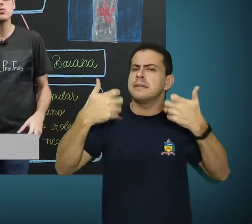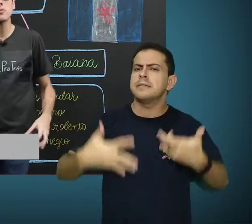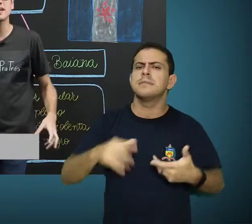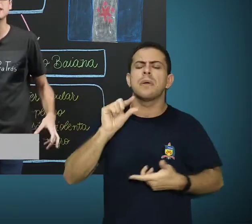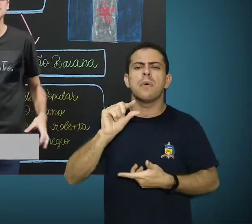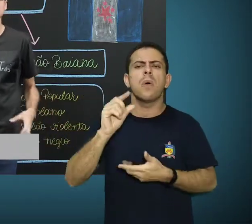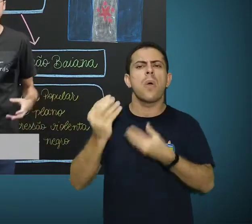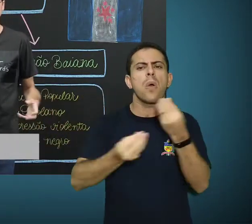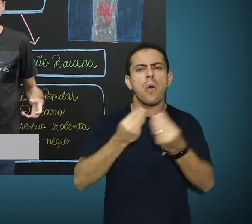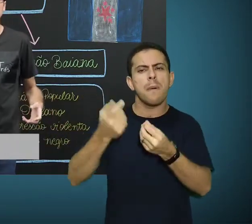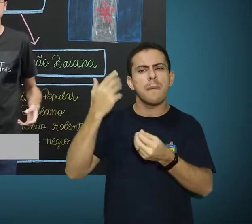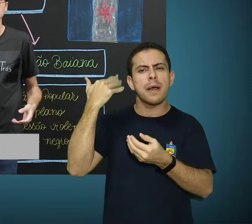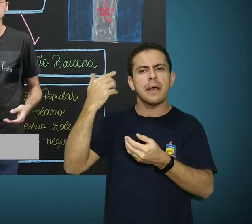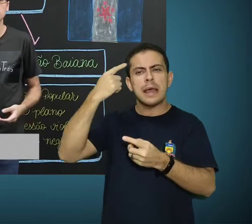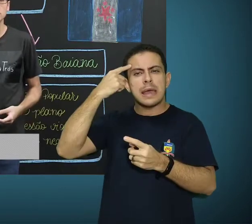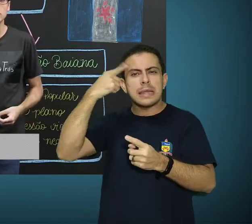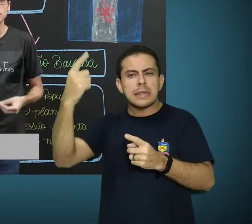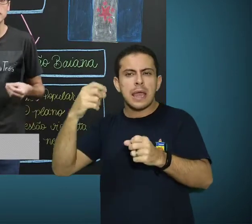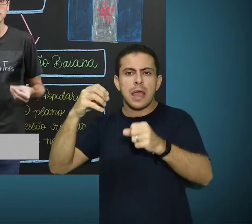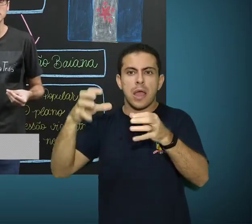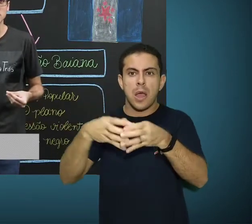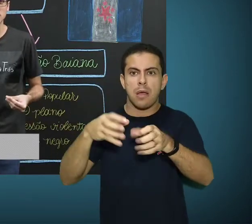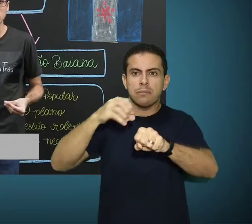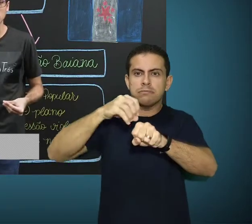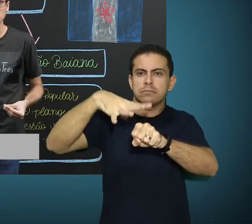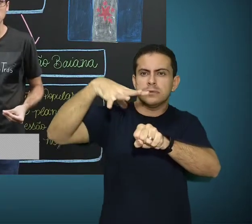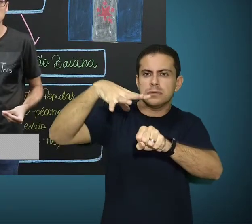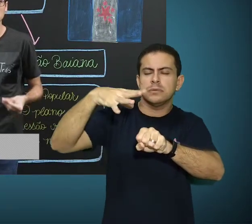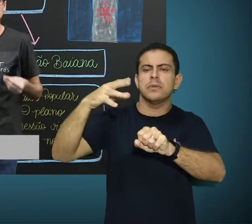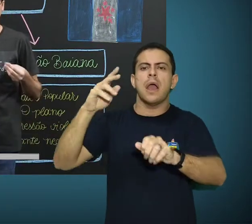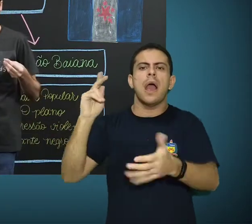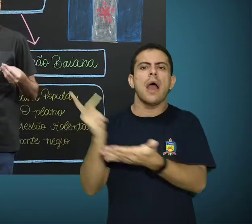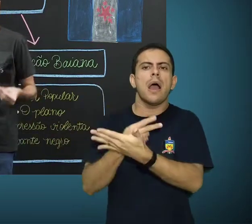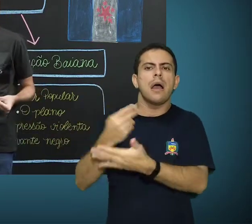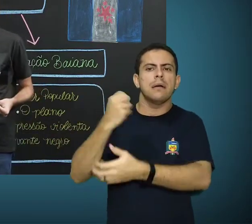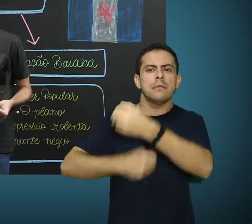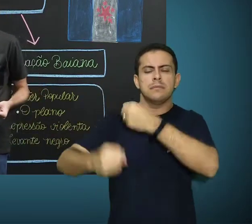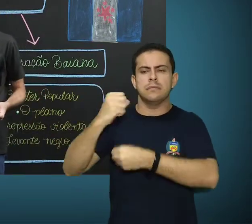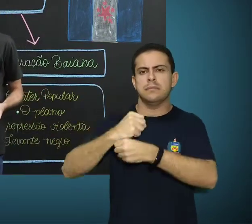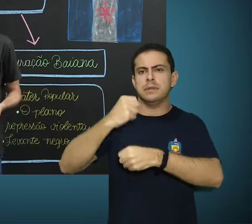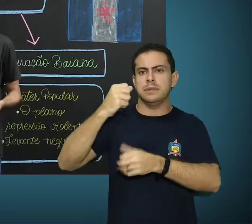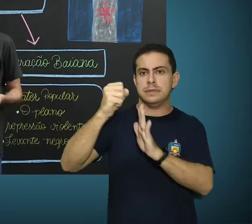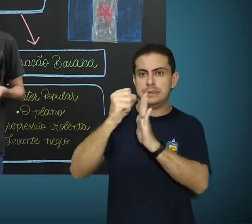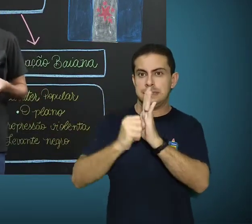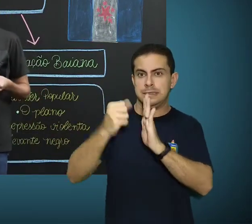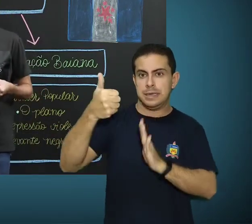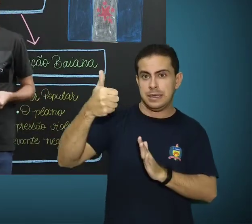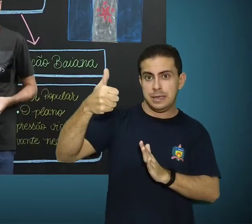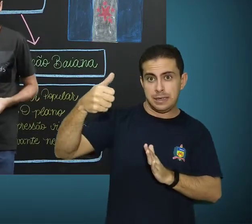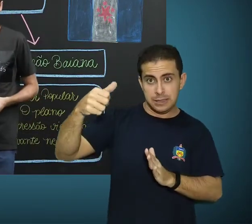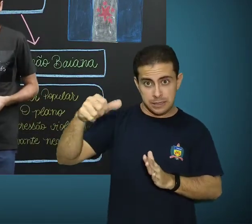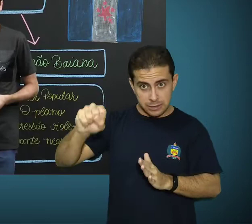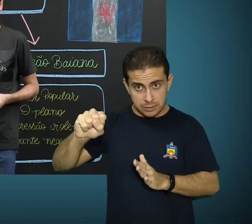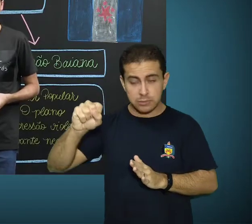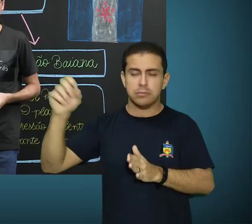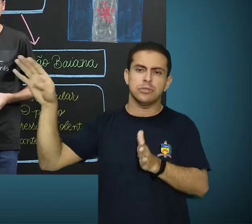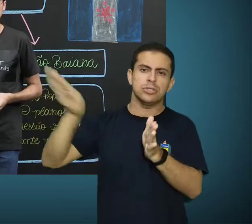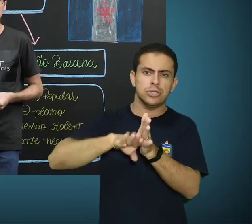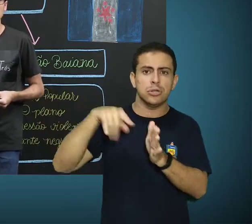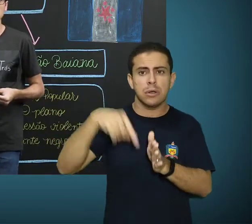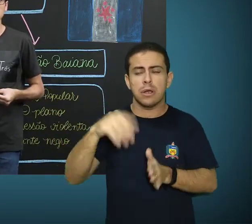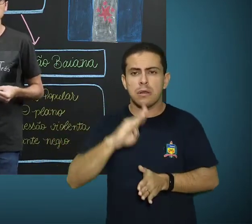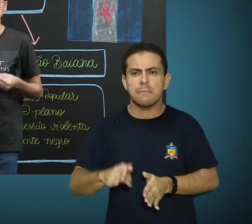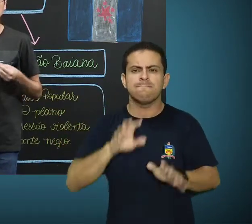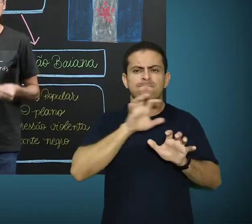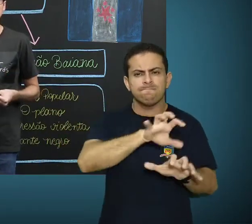um pouco como é que ideias do movimento iluminista que estavam rolando lá no século XVIII chegaram ao Brasil e